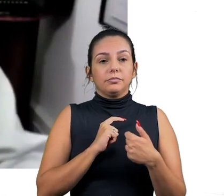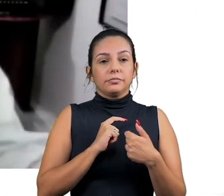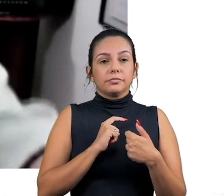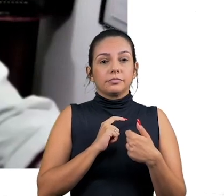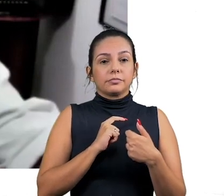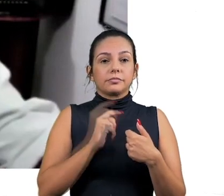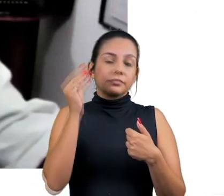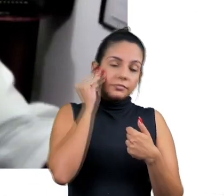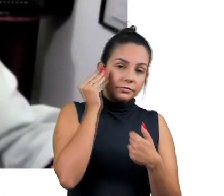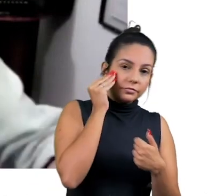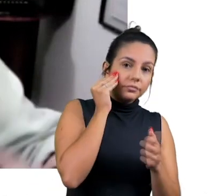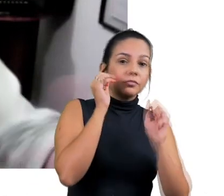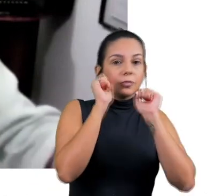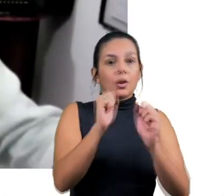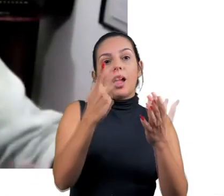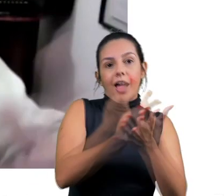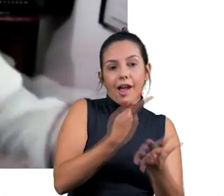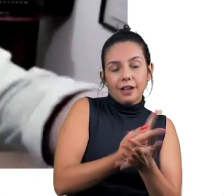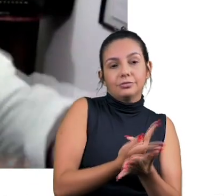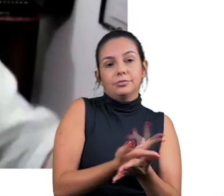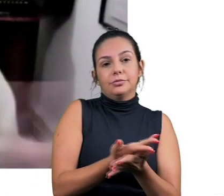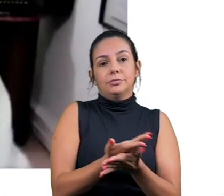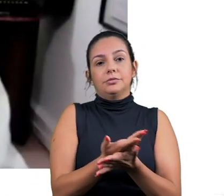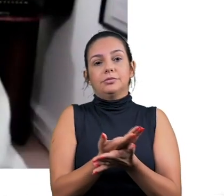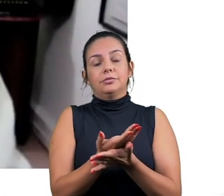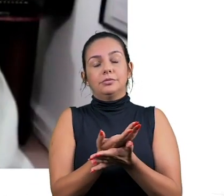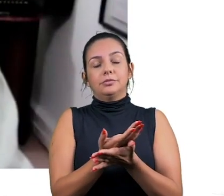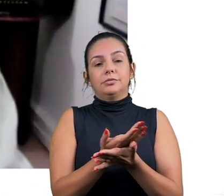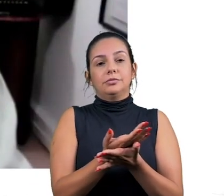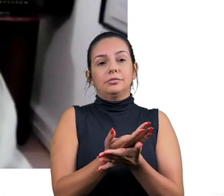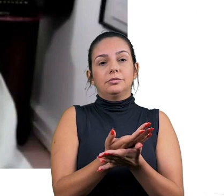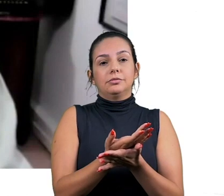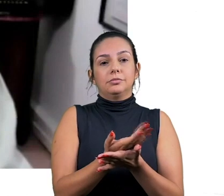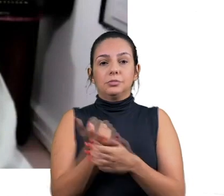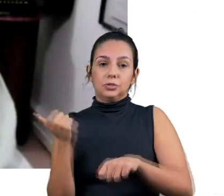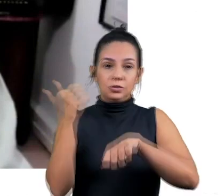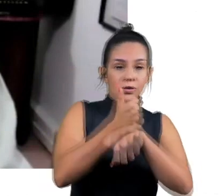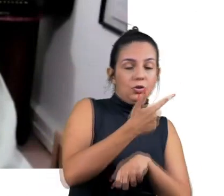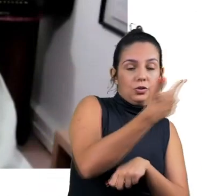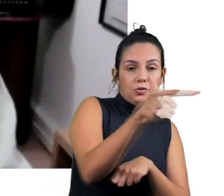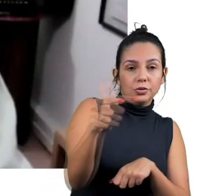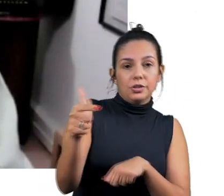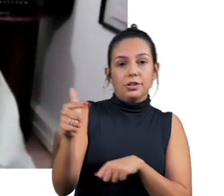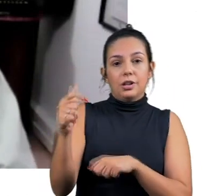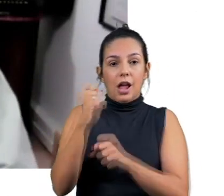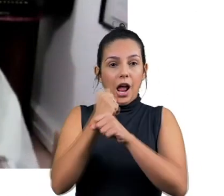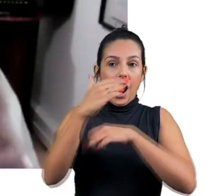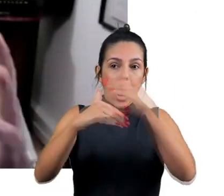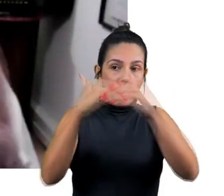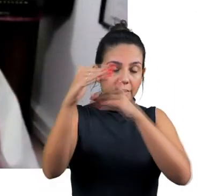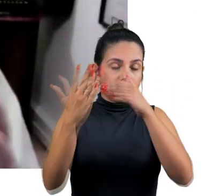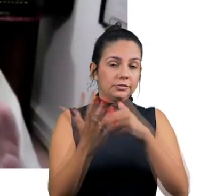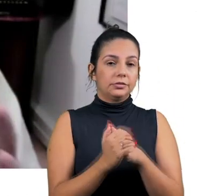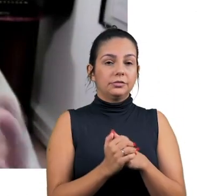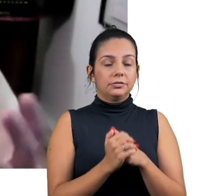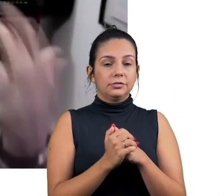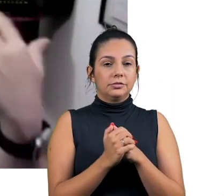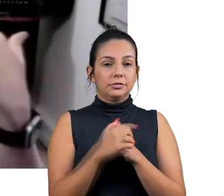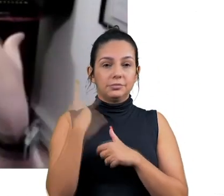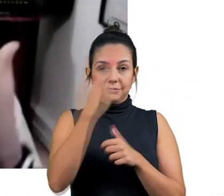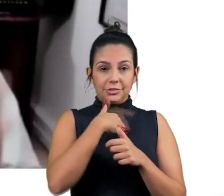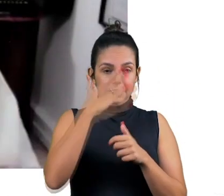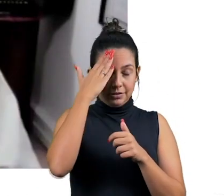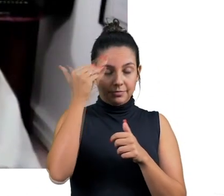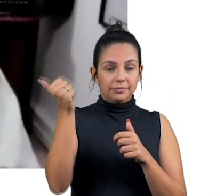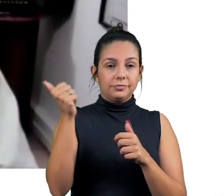sendo experimentadas que podem dar errado e podem ser substituídas por outras daqui a alguns anos, né? Mas o que a gente sabe